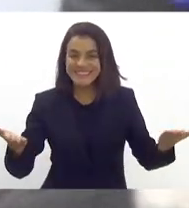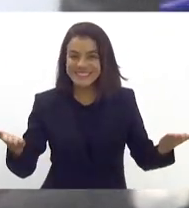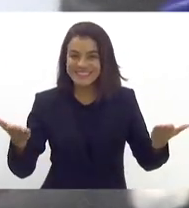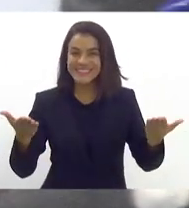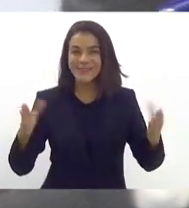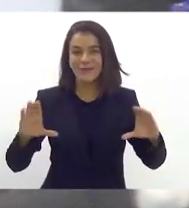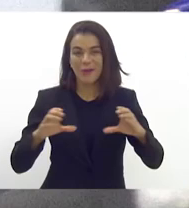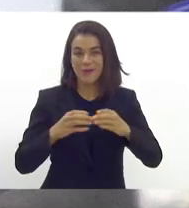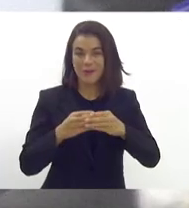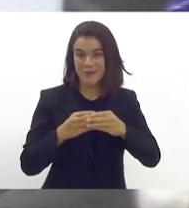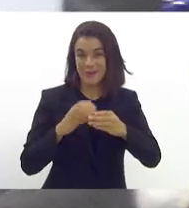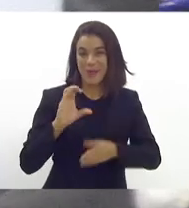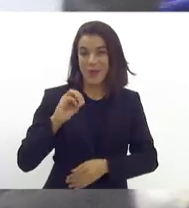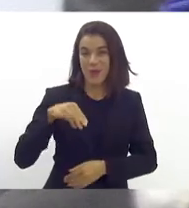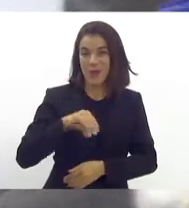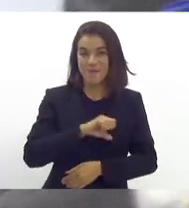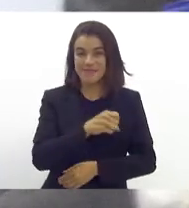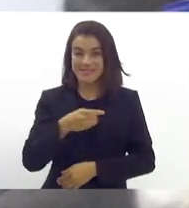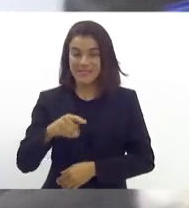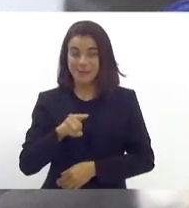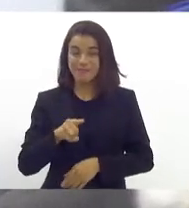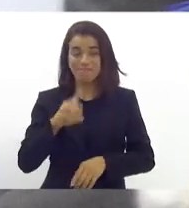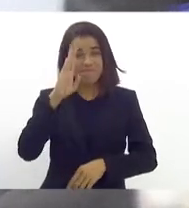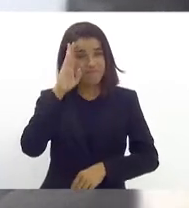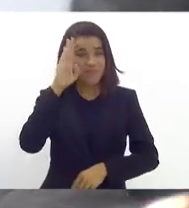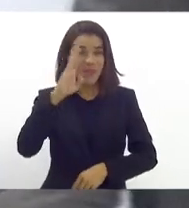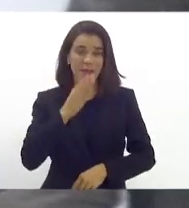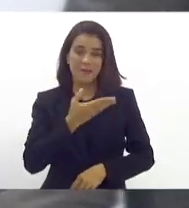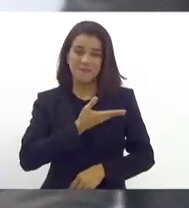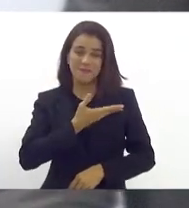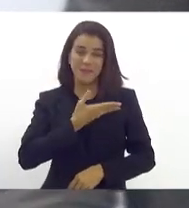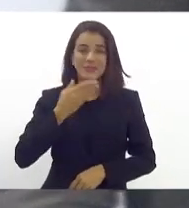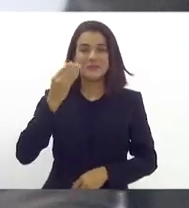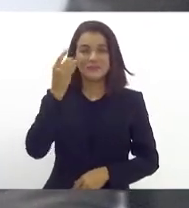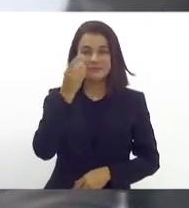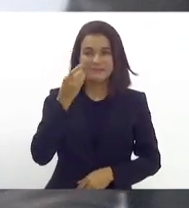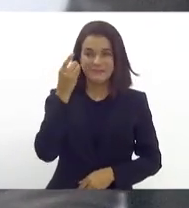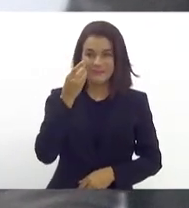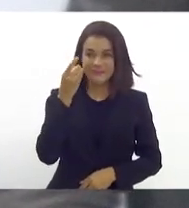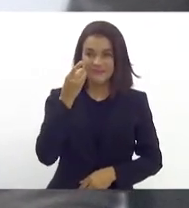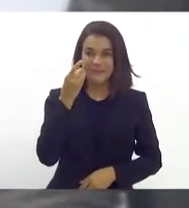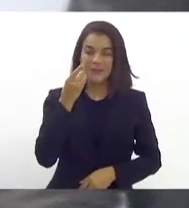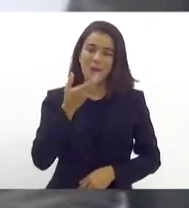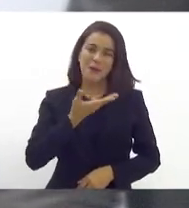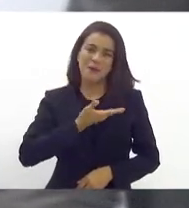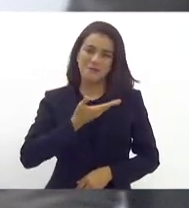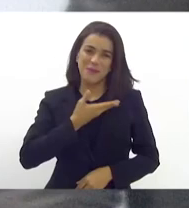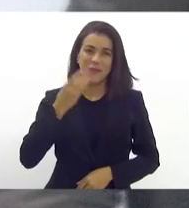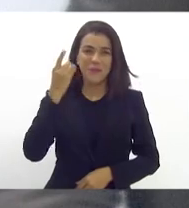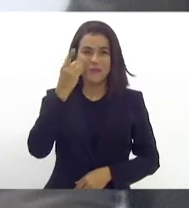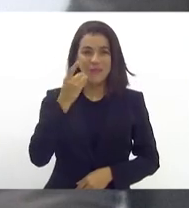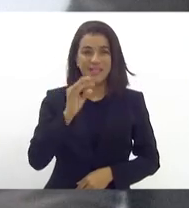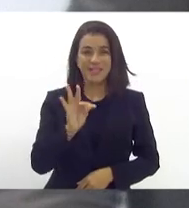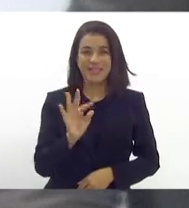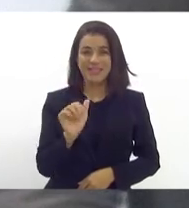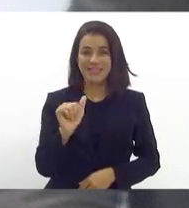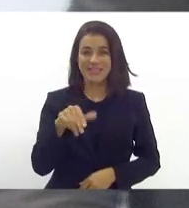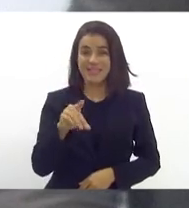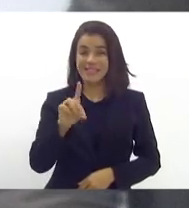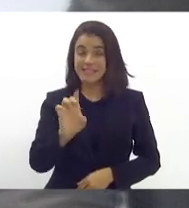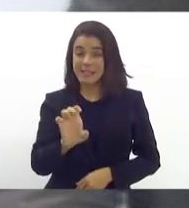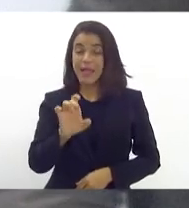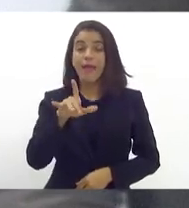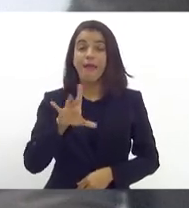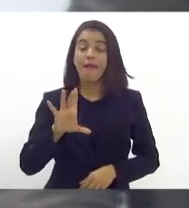comissão especialmente os meus amigos aqui e deputados saudar meu querido amigo deputado tand que é o presidente da